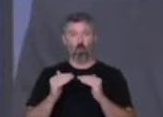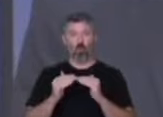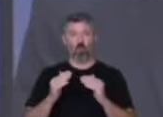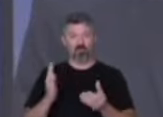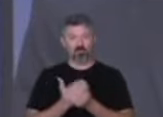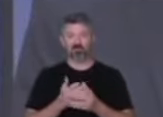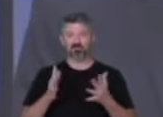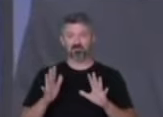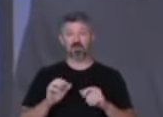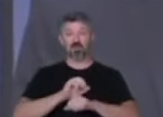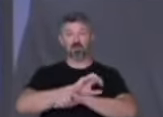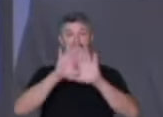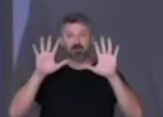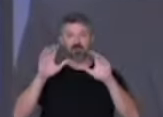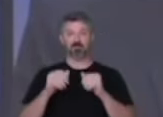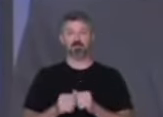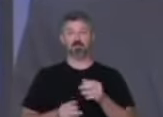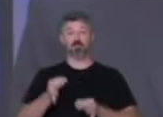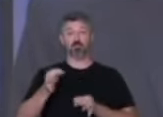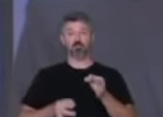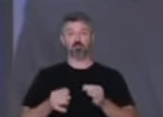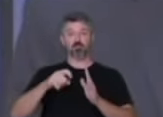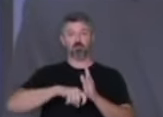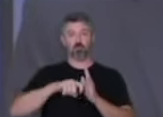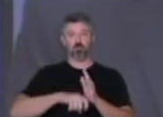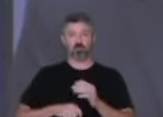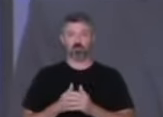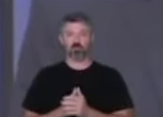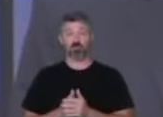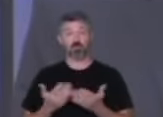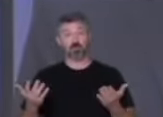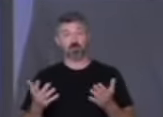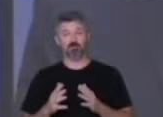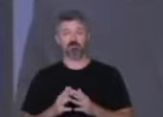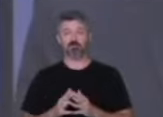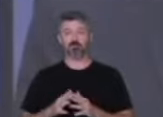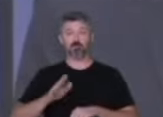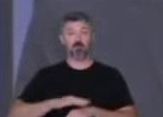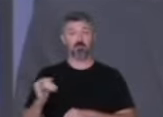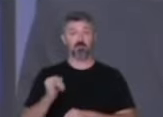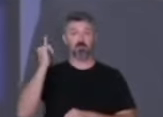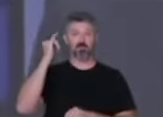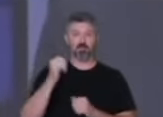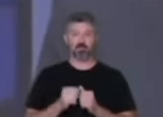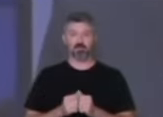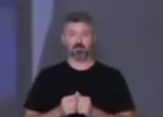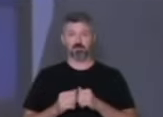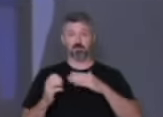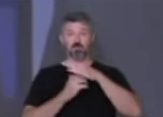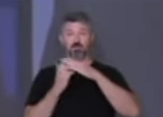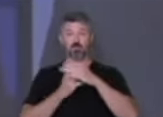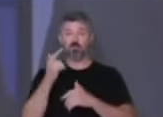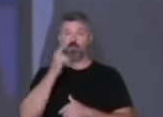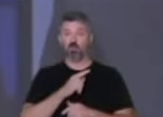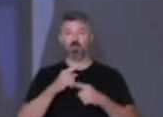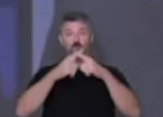à transparência, à justiça tributária e, mais do que tudo, a que os empresários possam